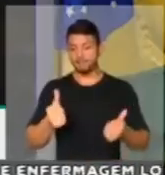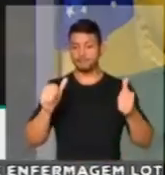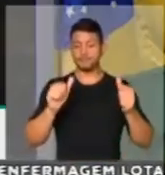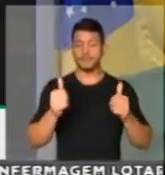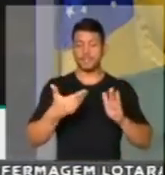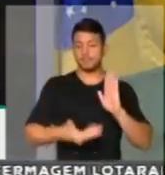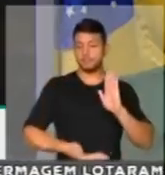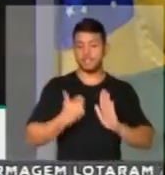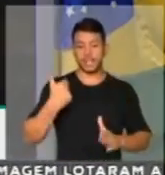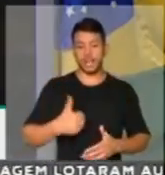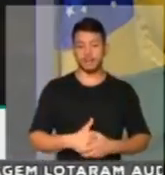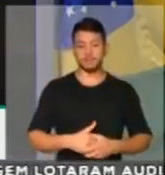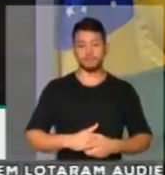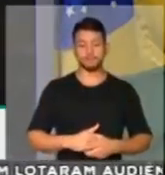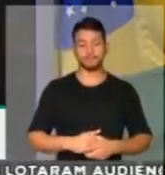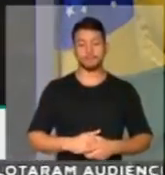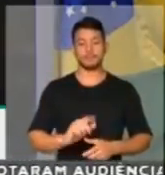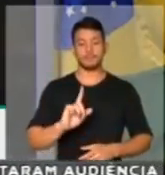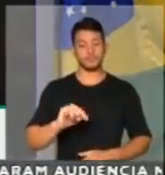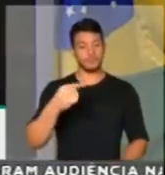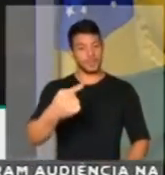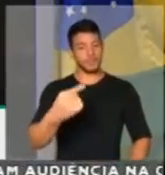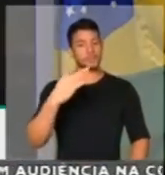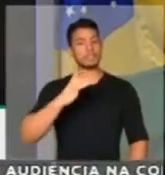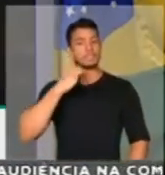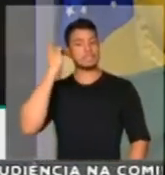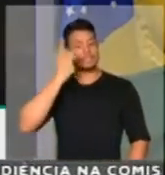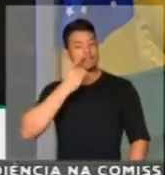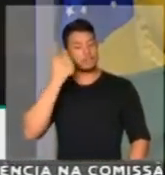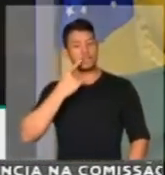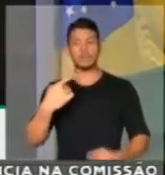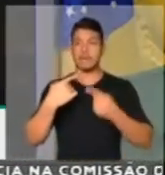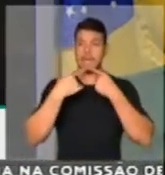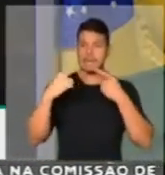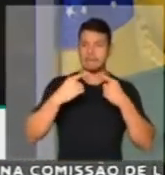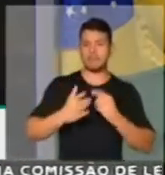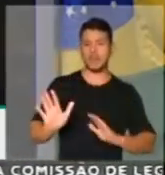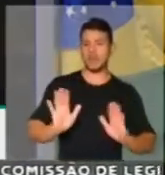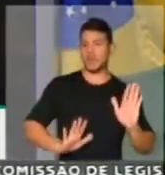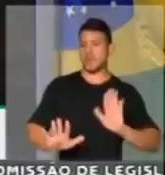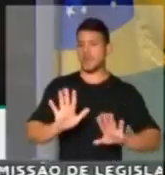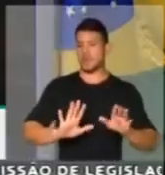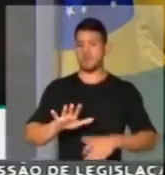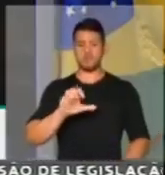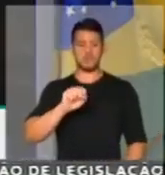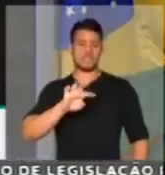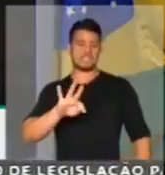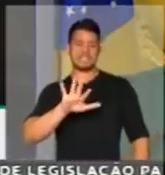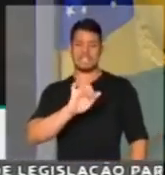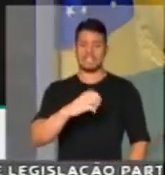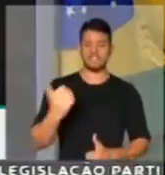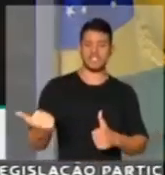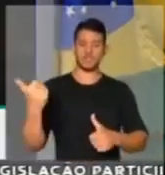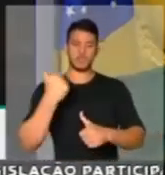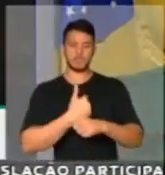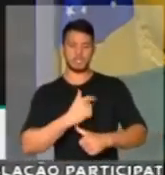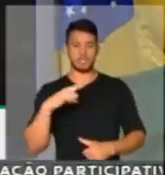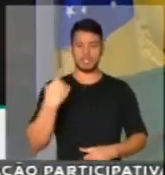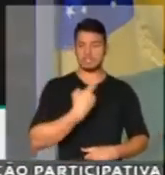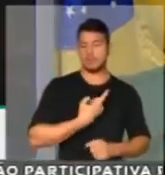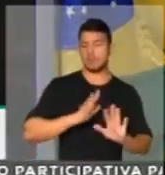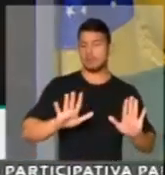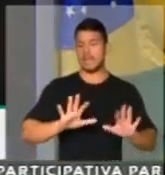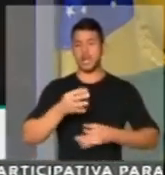inconstitucionalidade. E depois, os parlamentares vão reclamar da usurpação de competência do Supremo, vão reclamar do